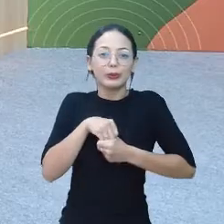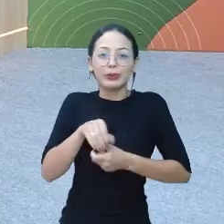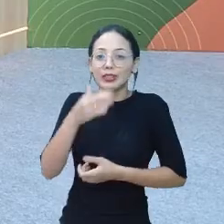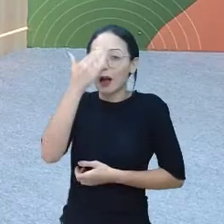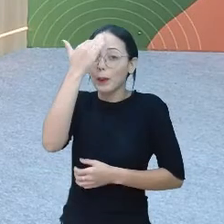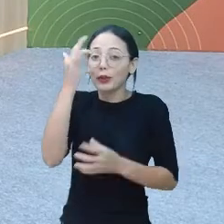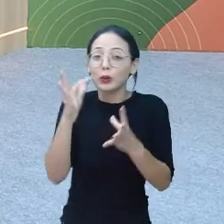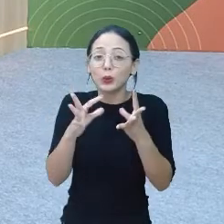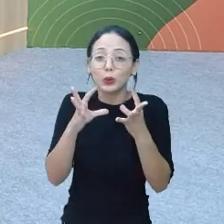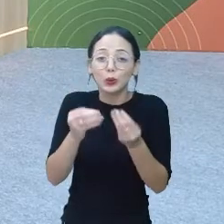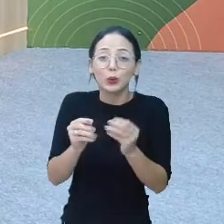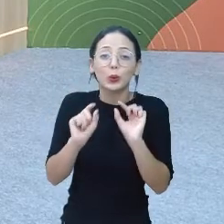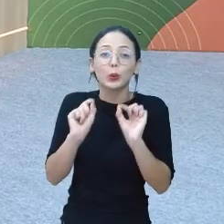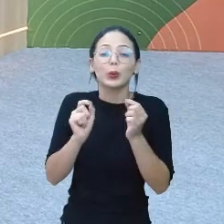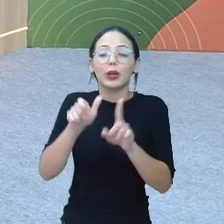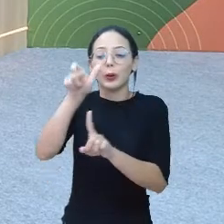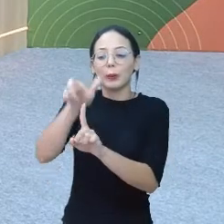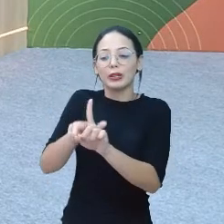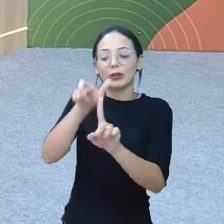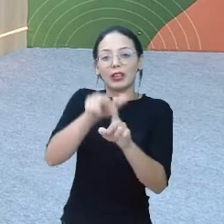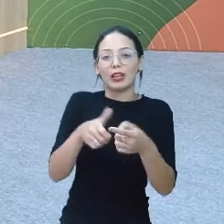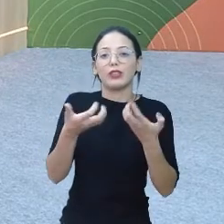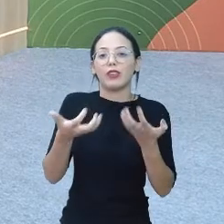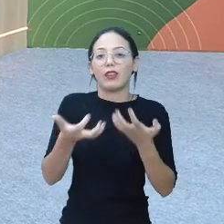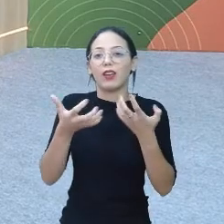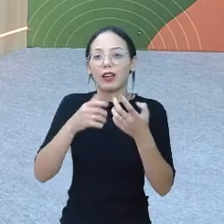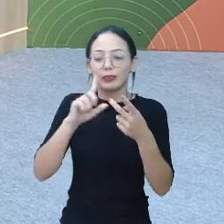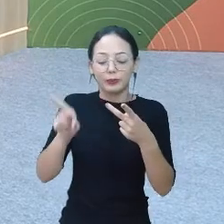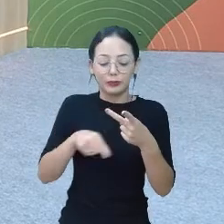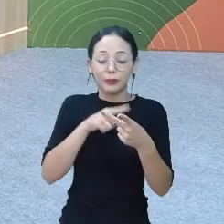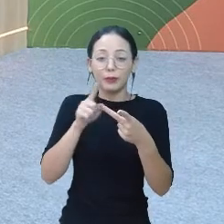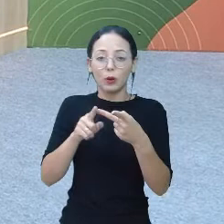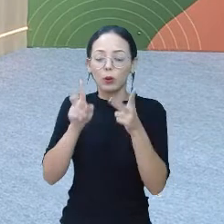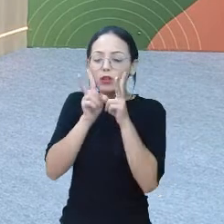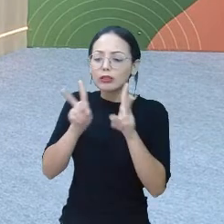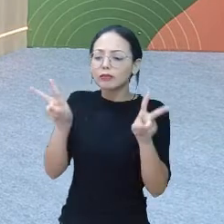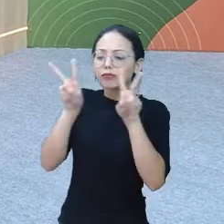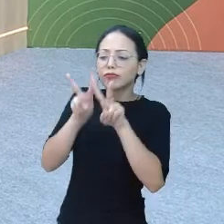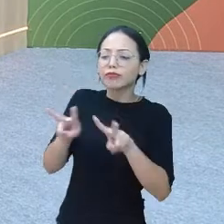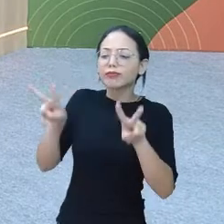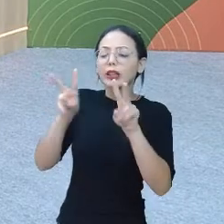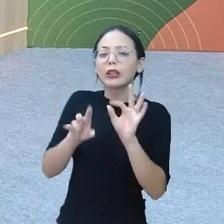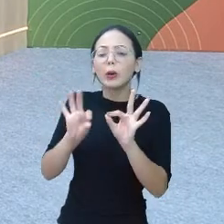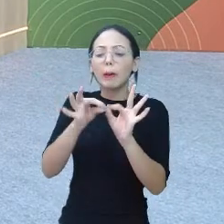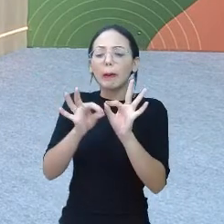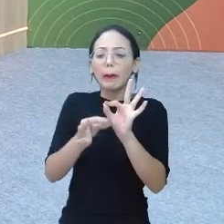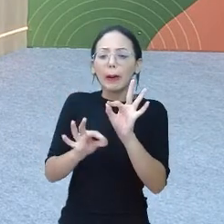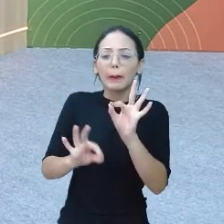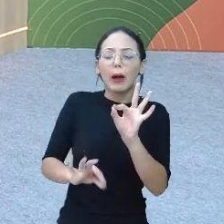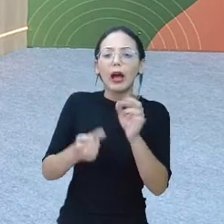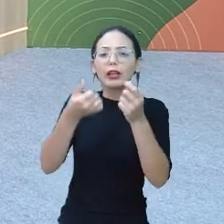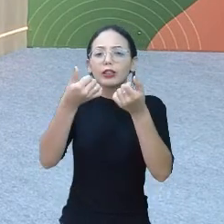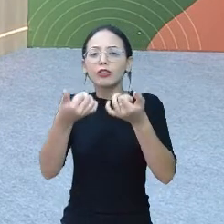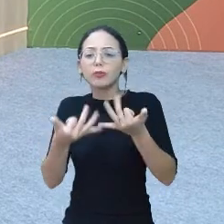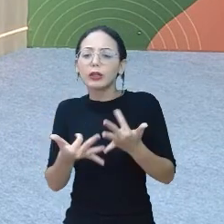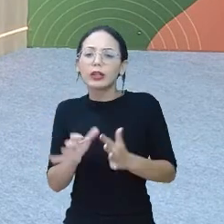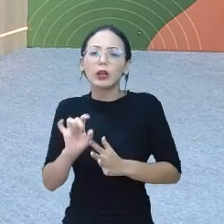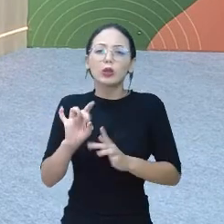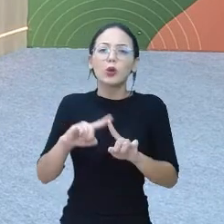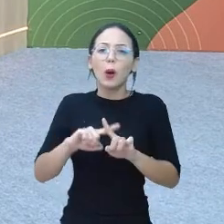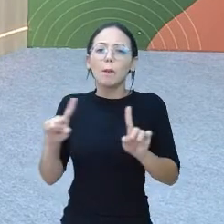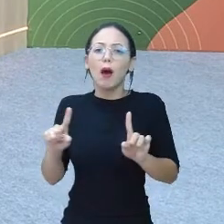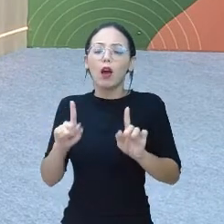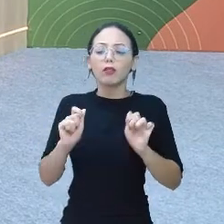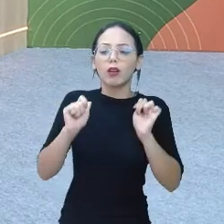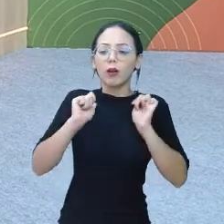intenção da personagem, tá certo? O narrador observador, ele descreve os fatos sem se envolver. Então,